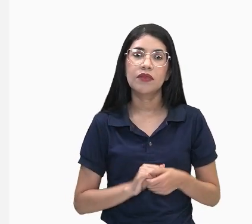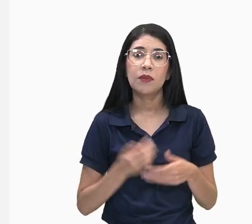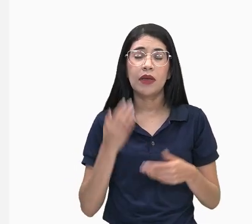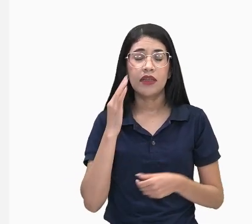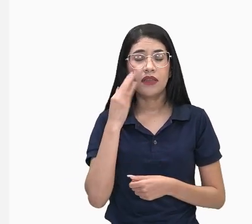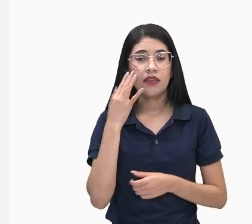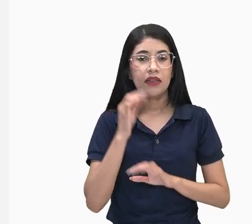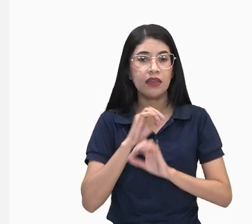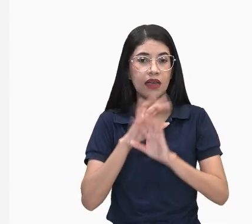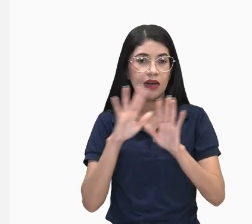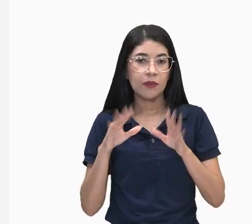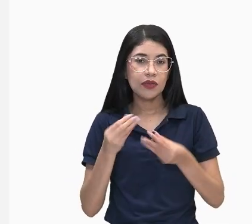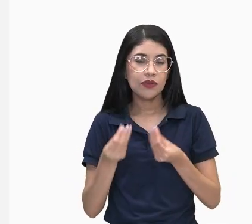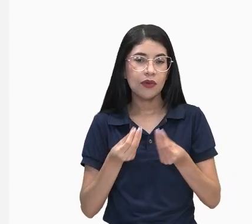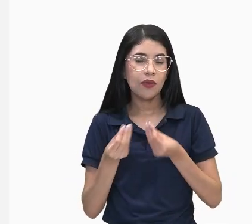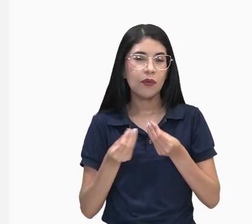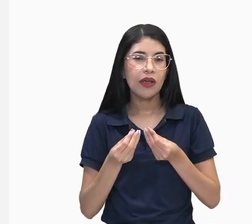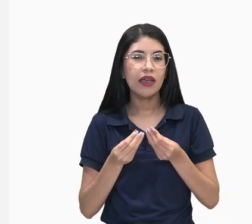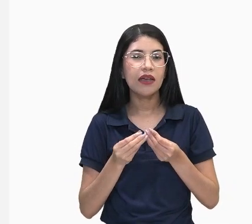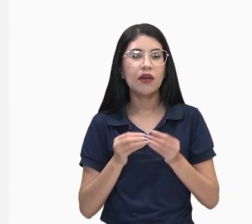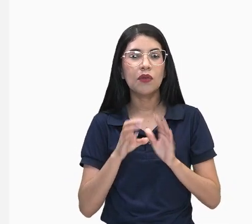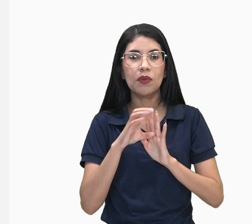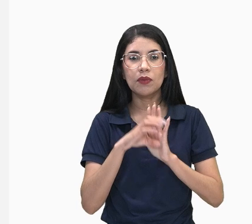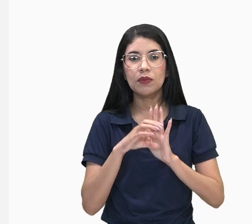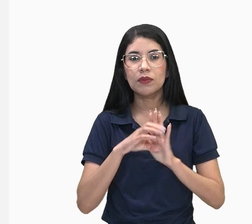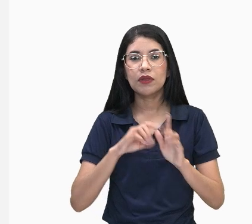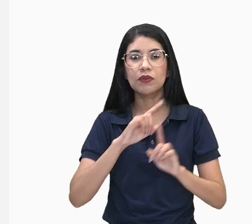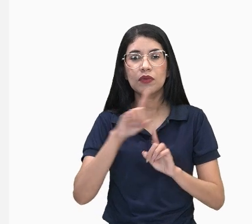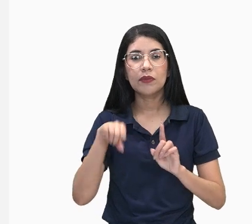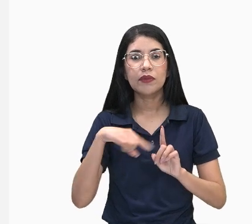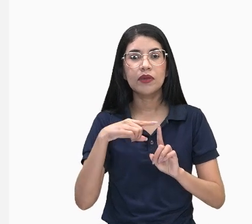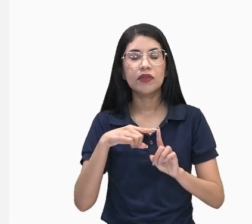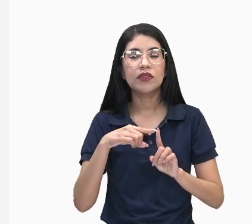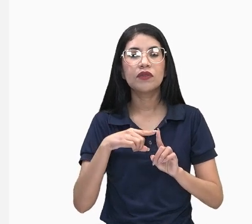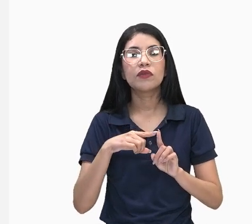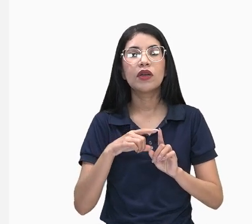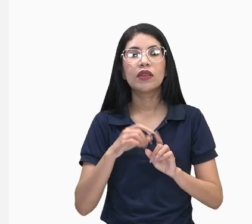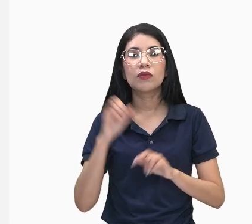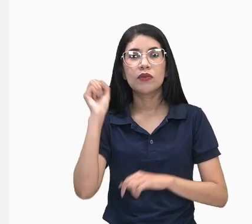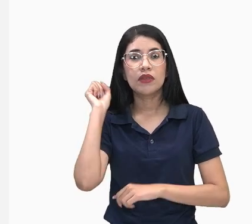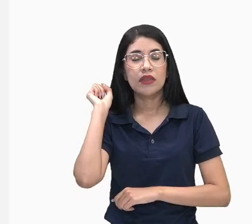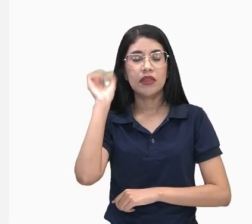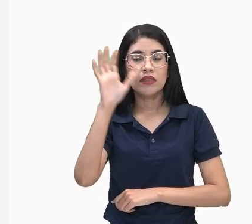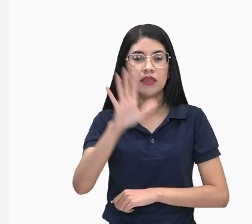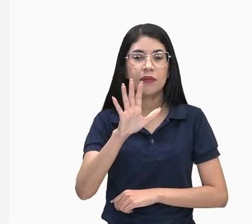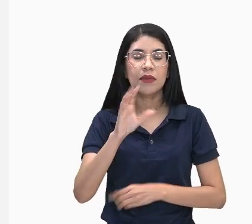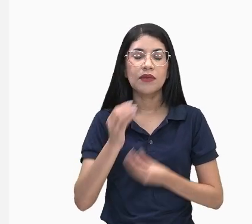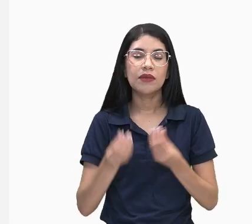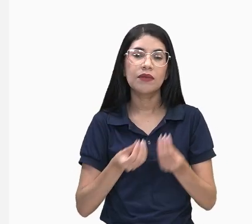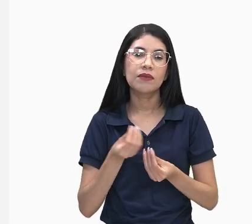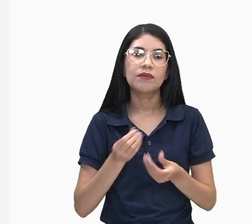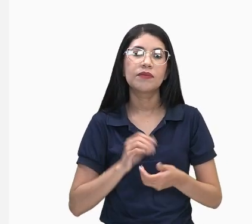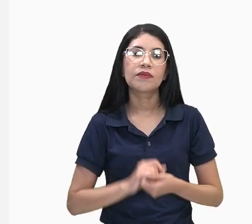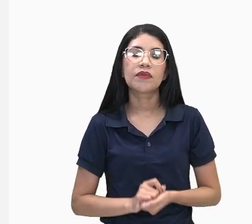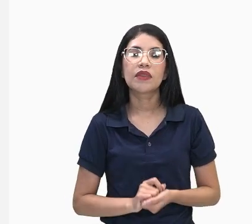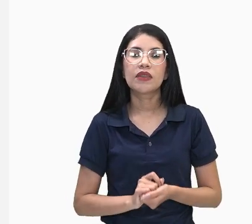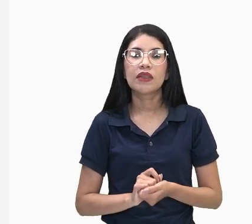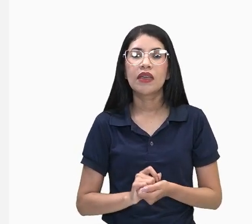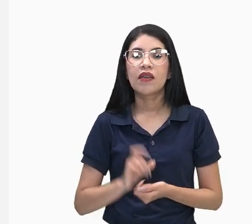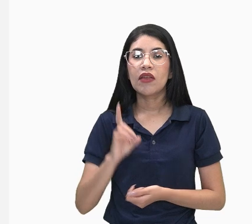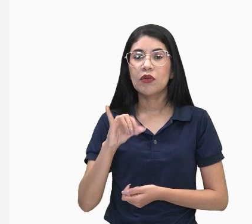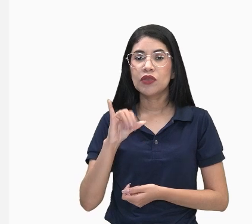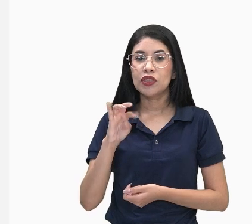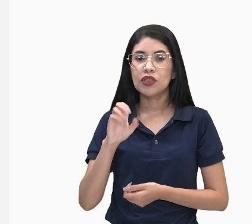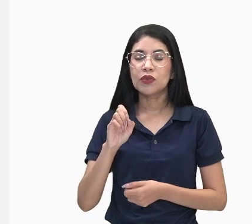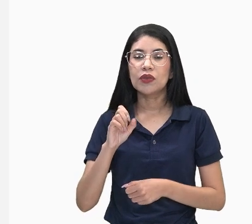pouco melhor e ter uma definição mais clara, olha só, o objetivo da prova de lançamento de disco é lançar o disco de